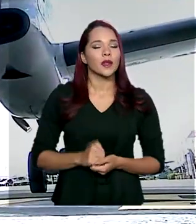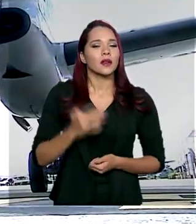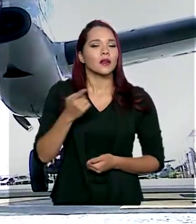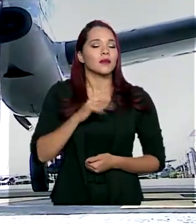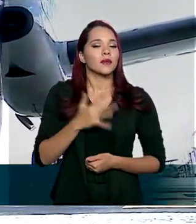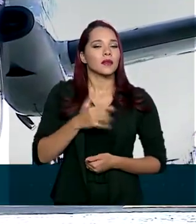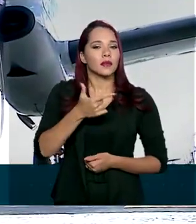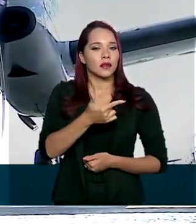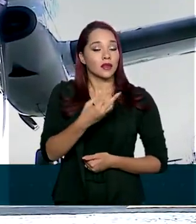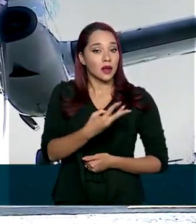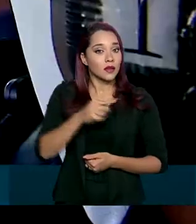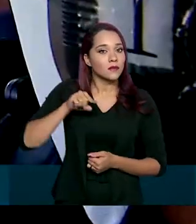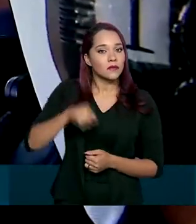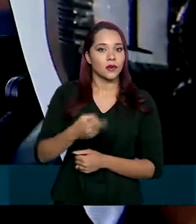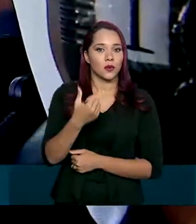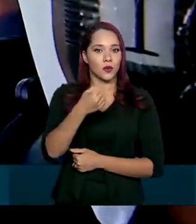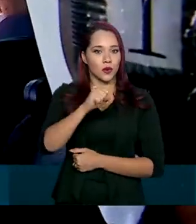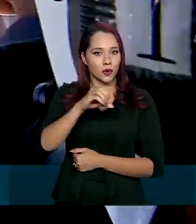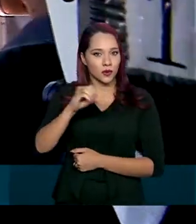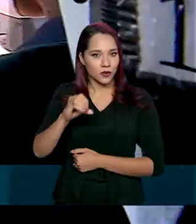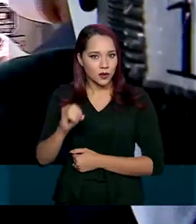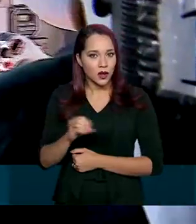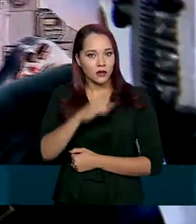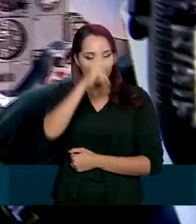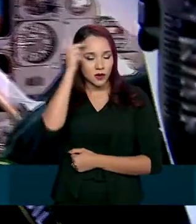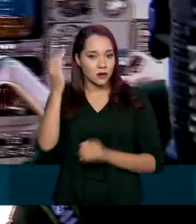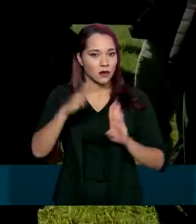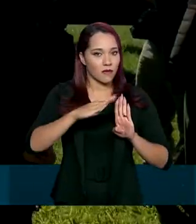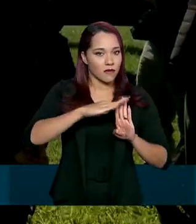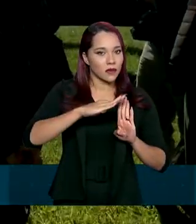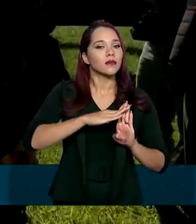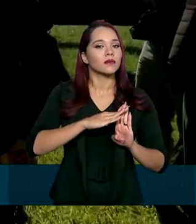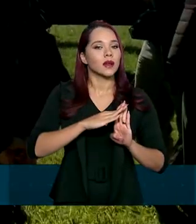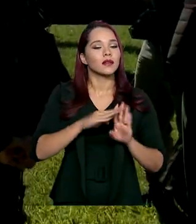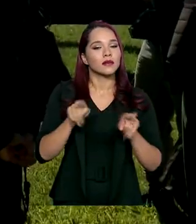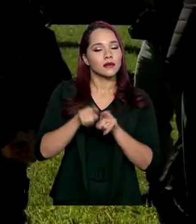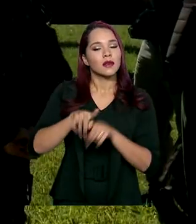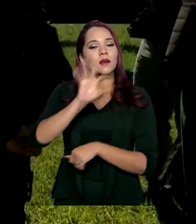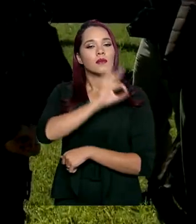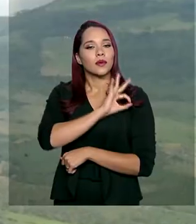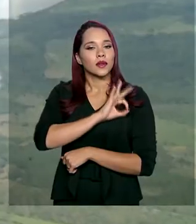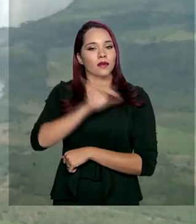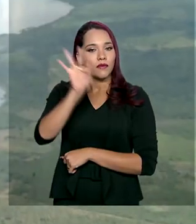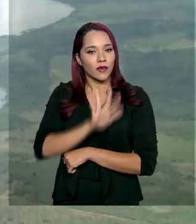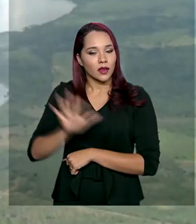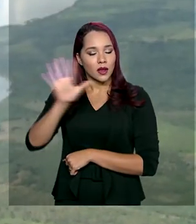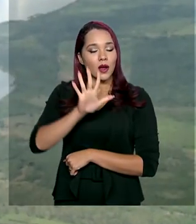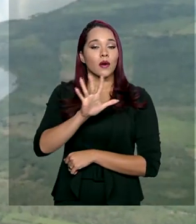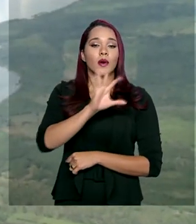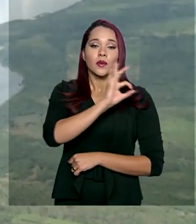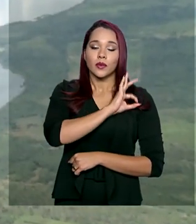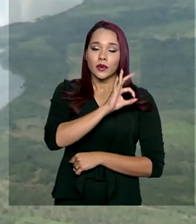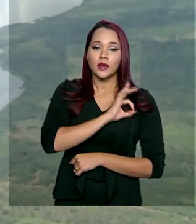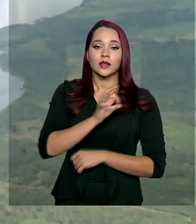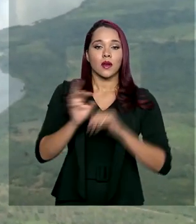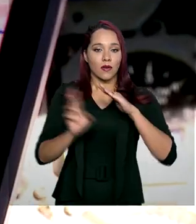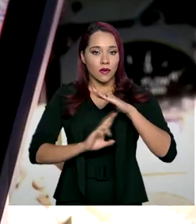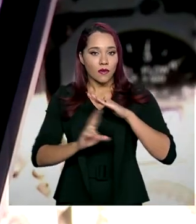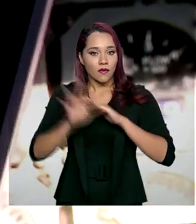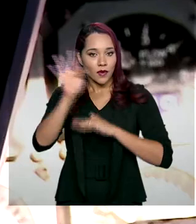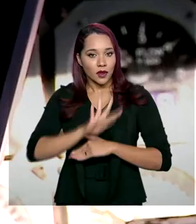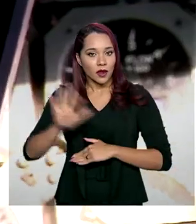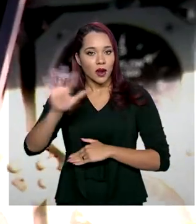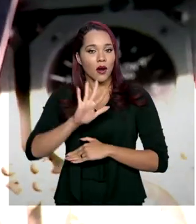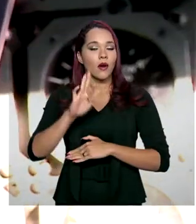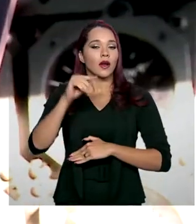de 3.800 homens das Forças Armadas, além da Polícia Federal, Polícia Rodoviária Federal e da